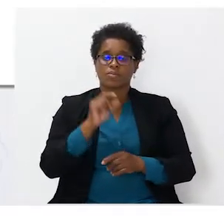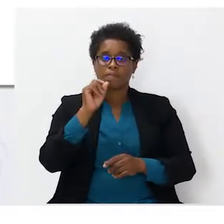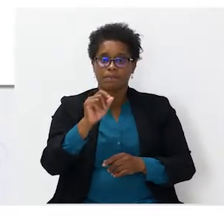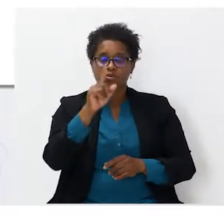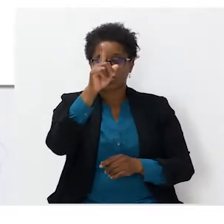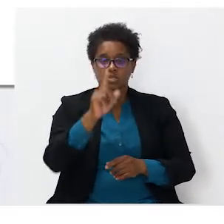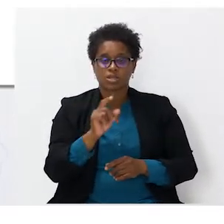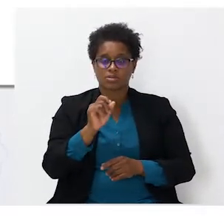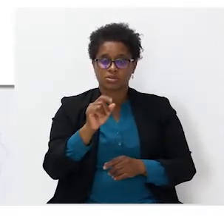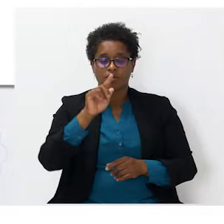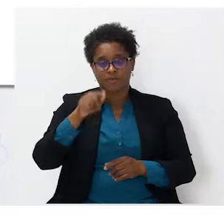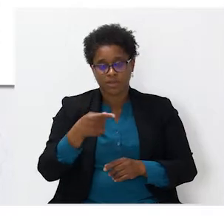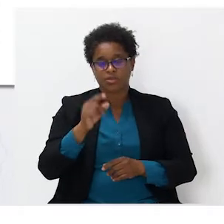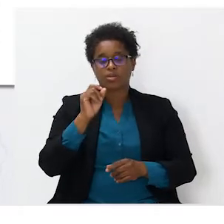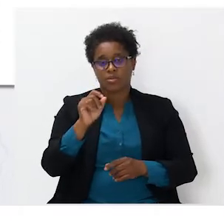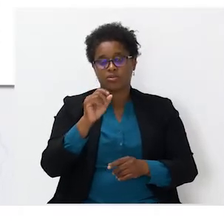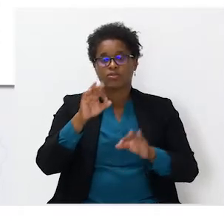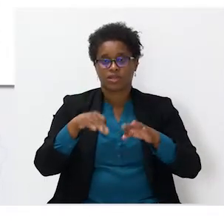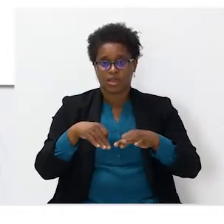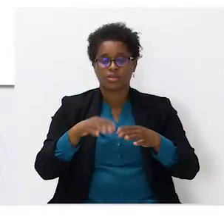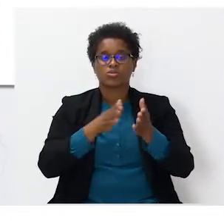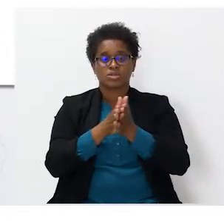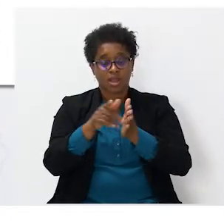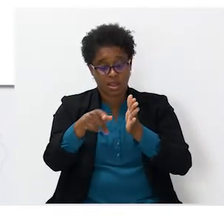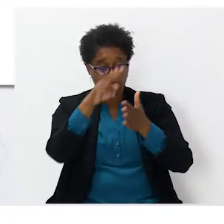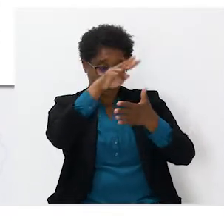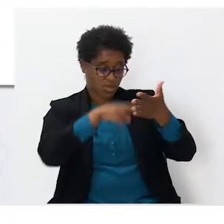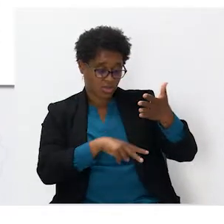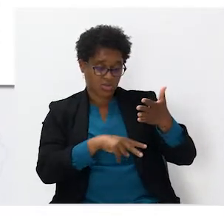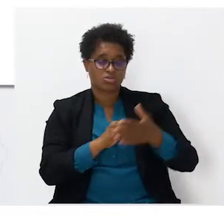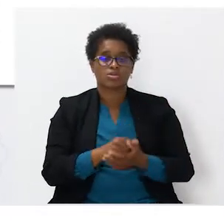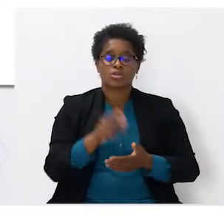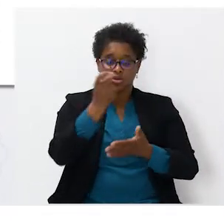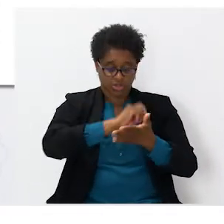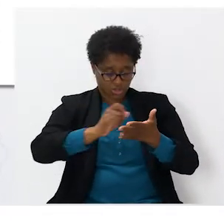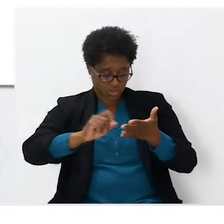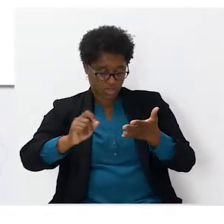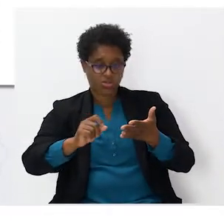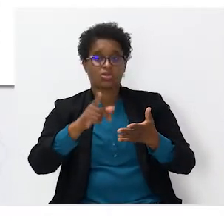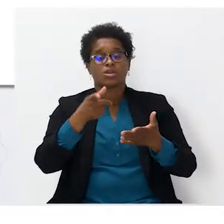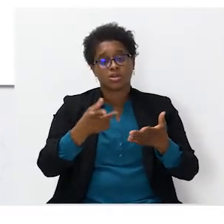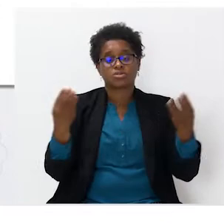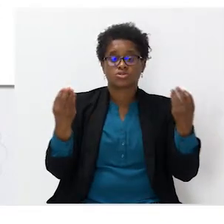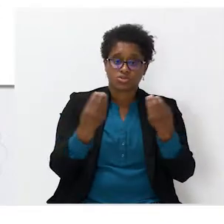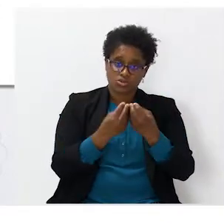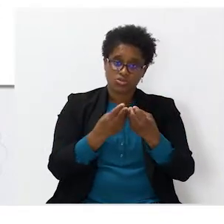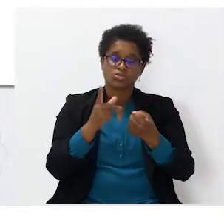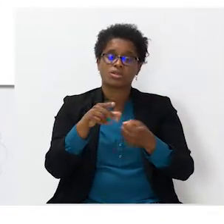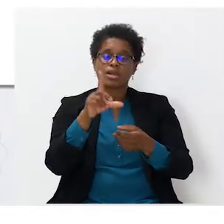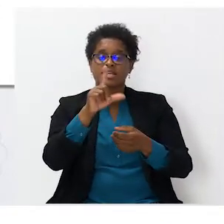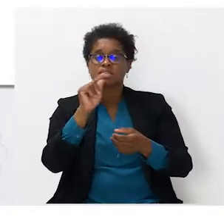ponto de exclamação e vírgula, utilizados no texto escrito e que se juntam